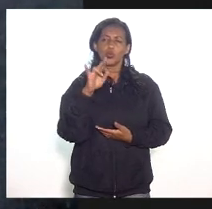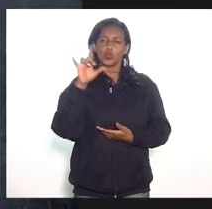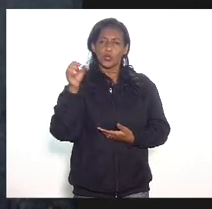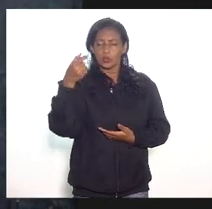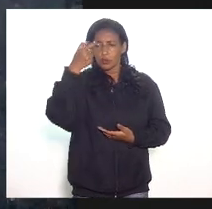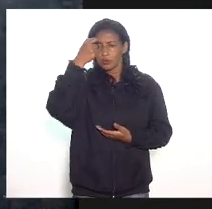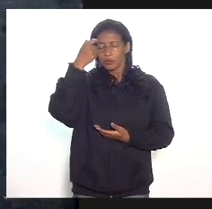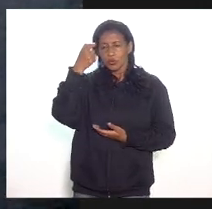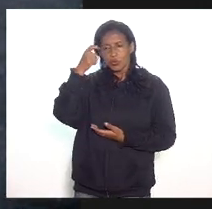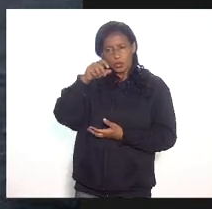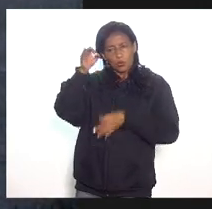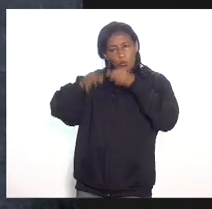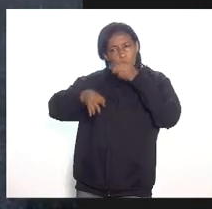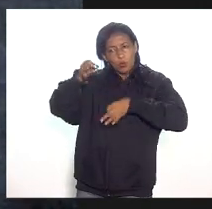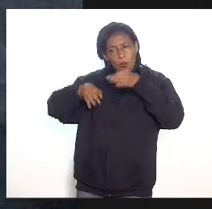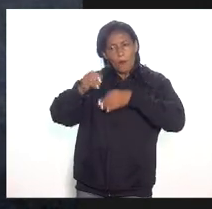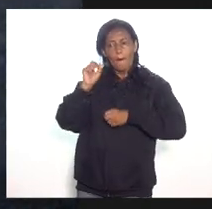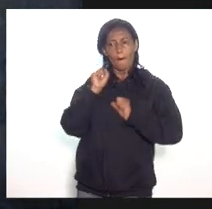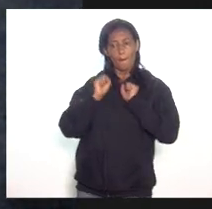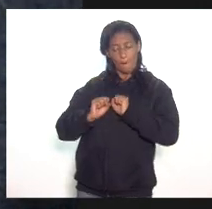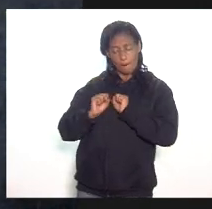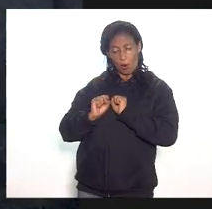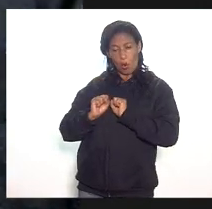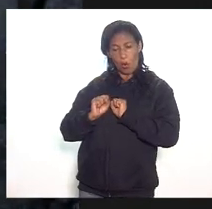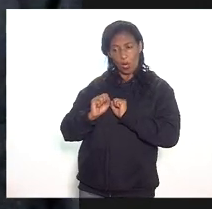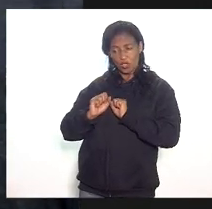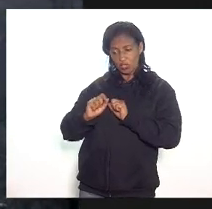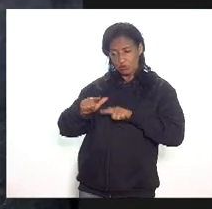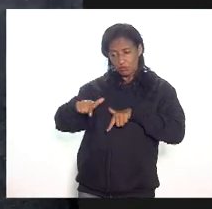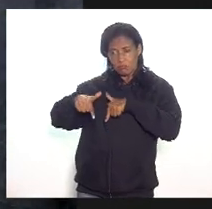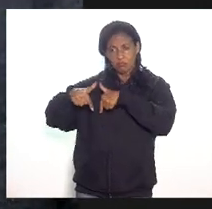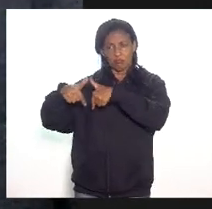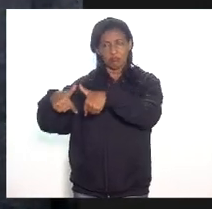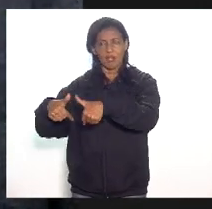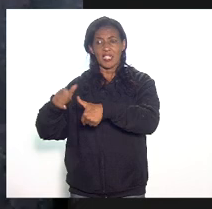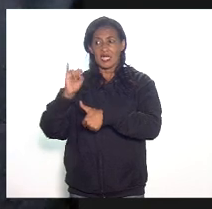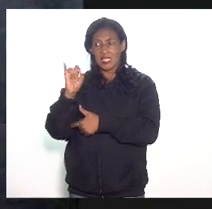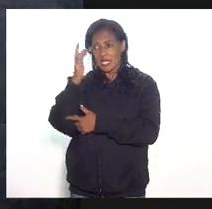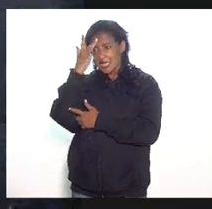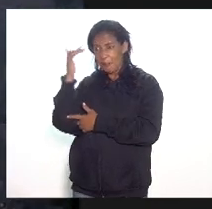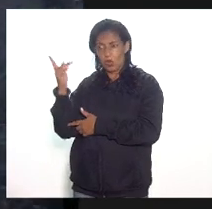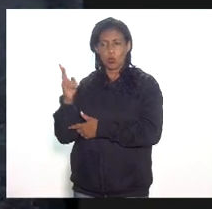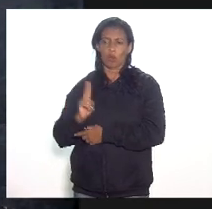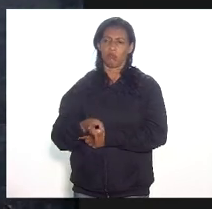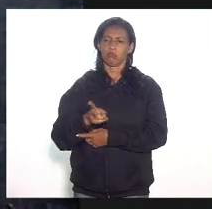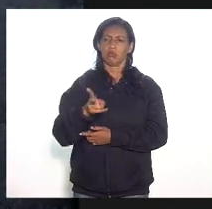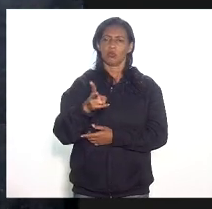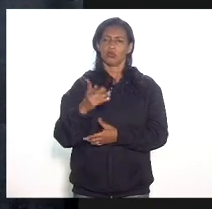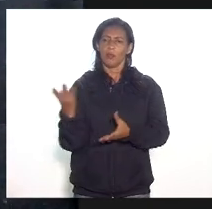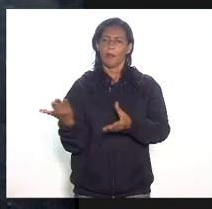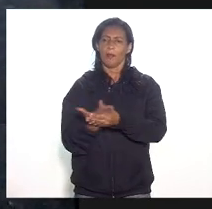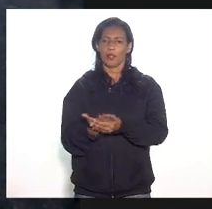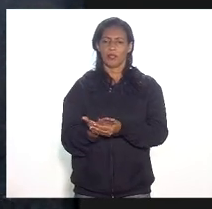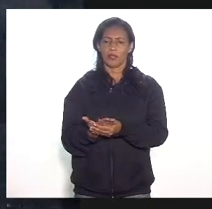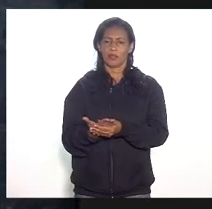sanção pecuniária caso a própria parte não dê andamento ao processo, mesmo que o procedimento